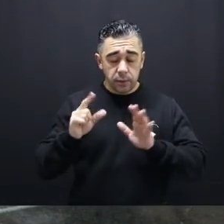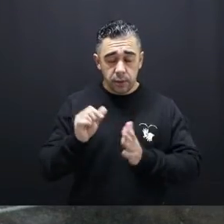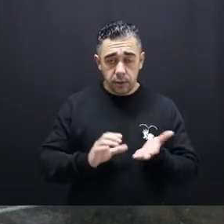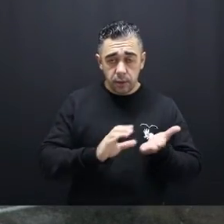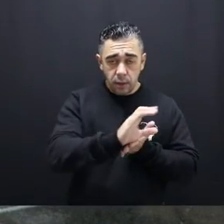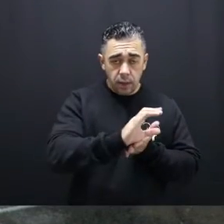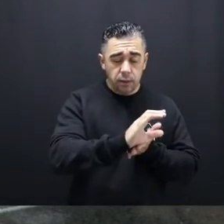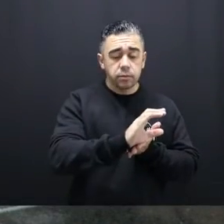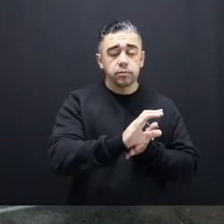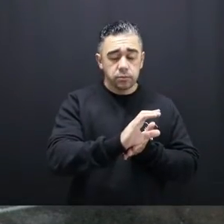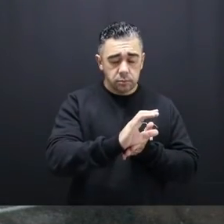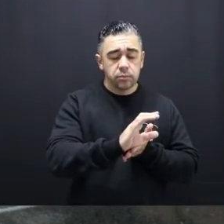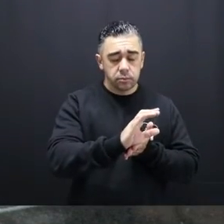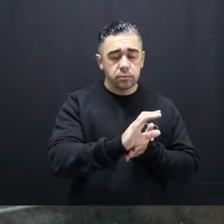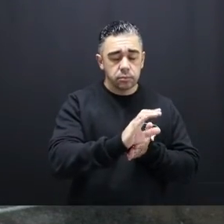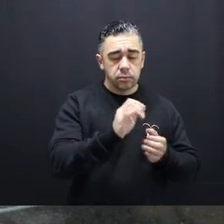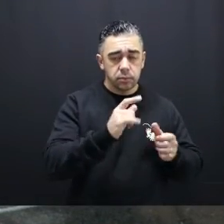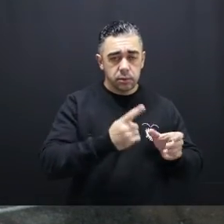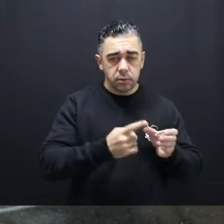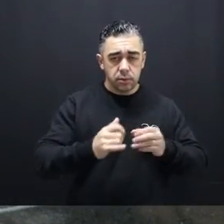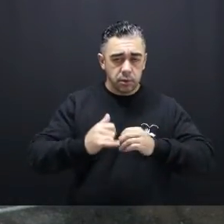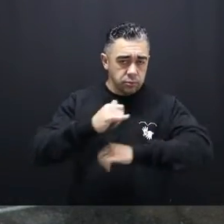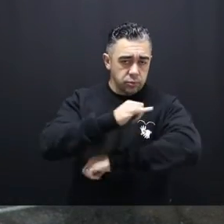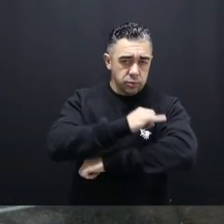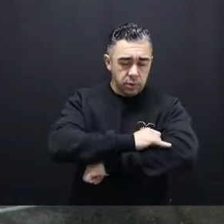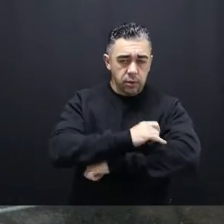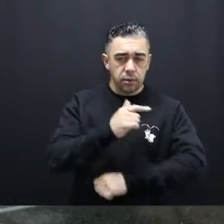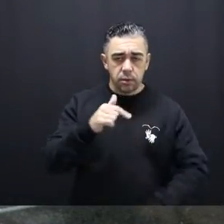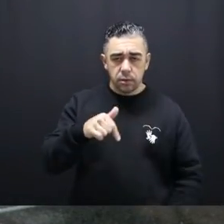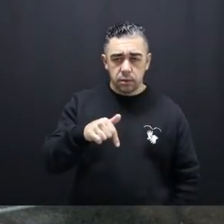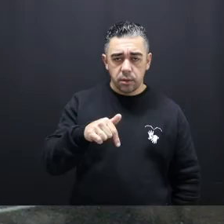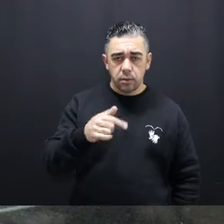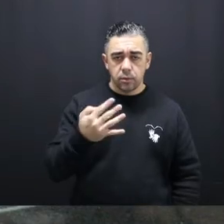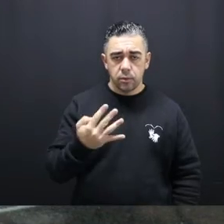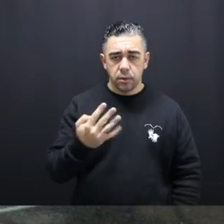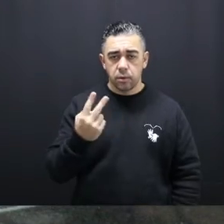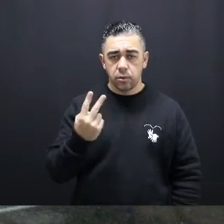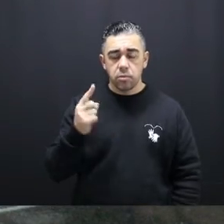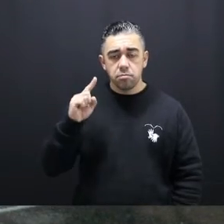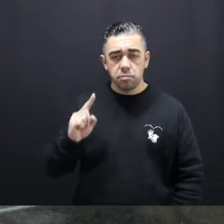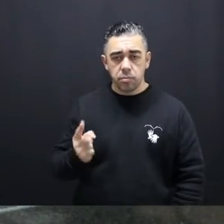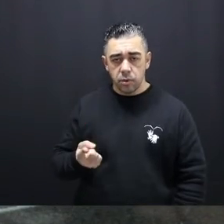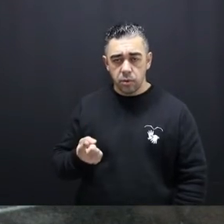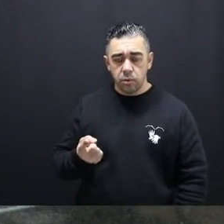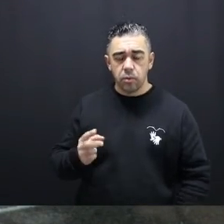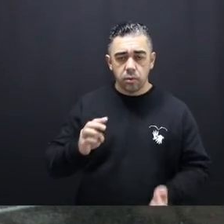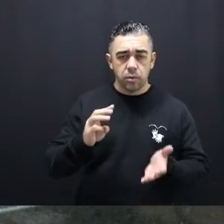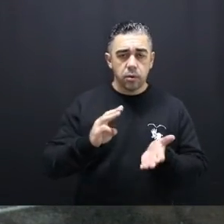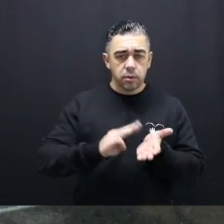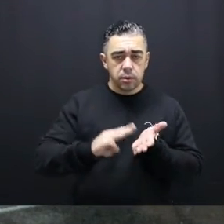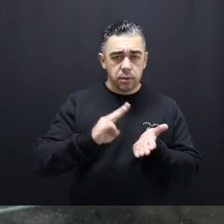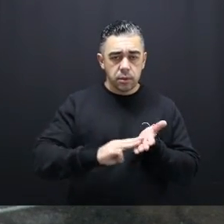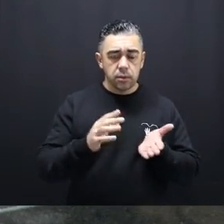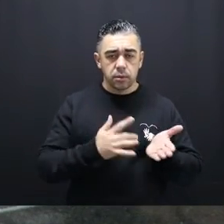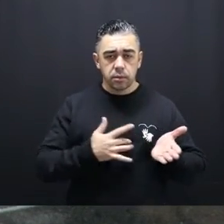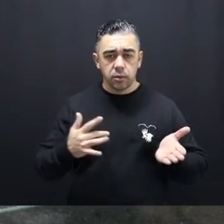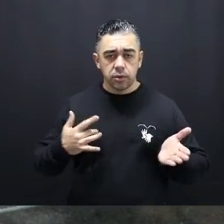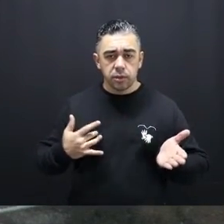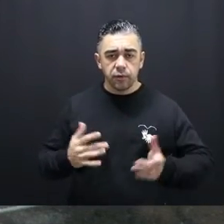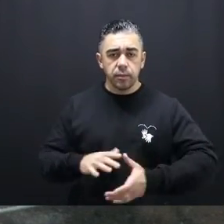crédito adicional especial no orçamento Geral do município no valor de setecentos e quarenta e dois mil reais para a Secretaria Municipal de